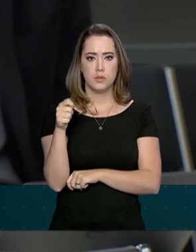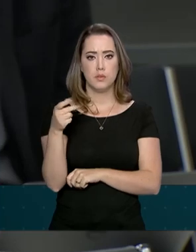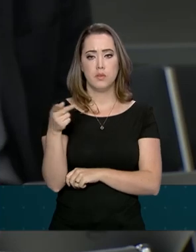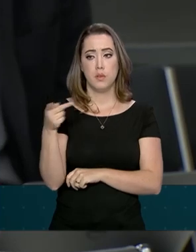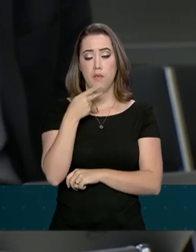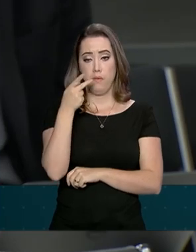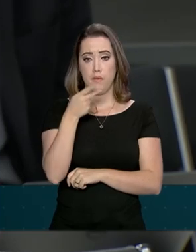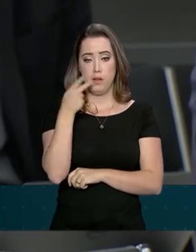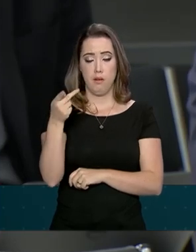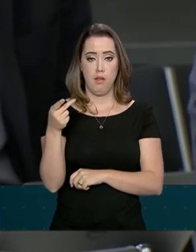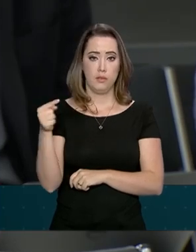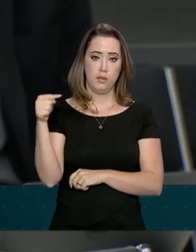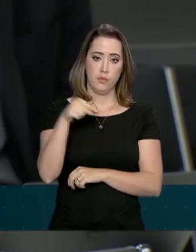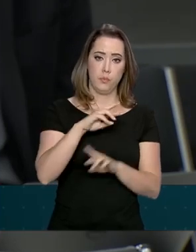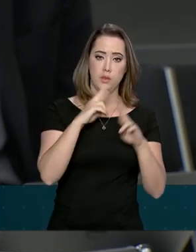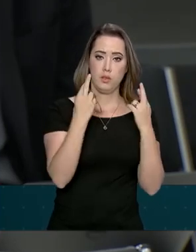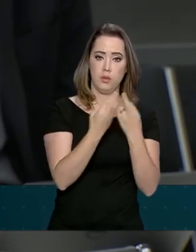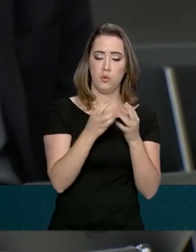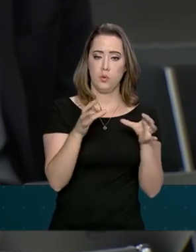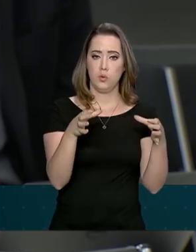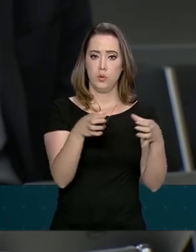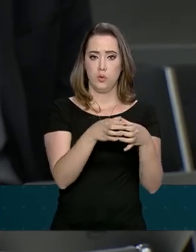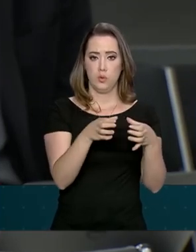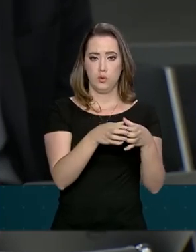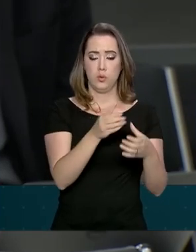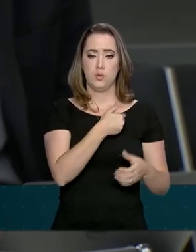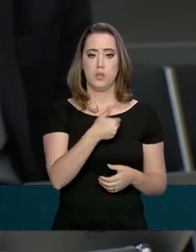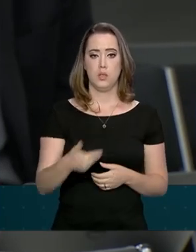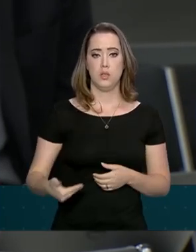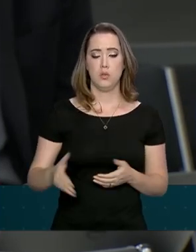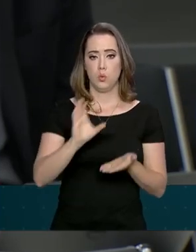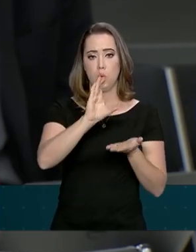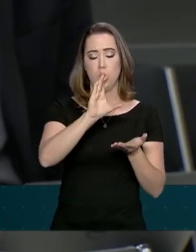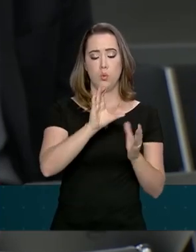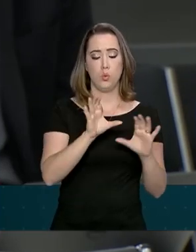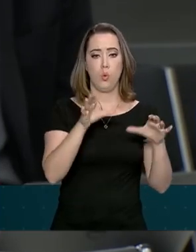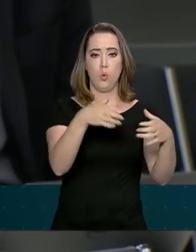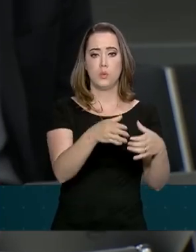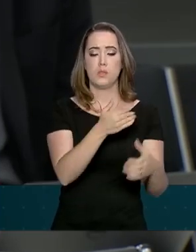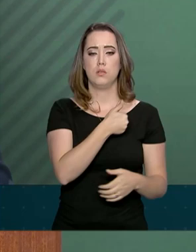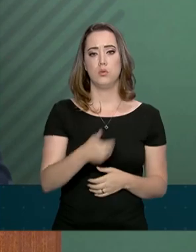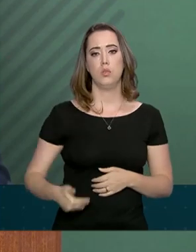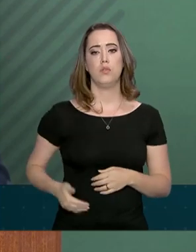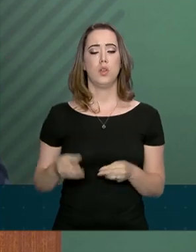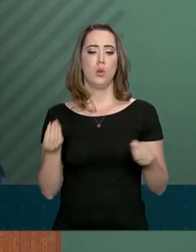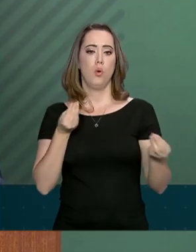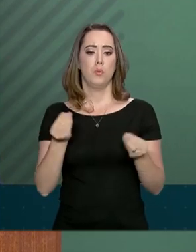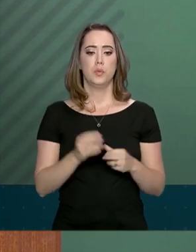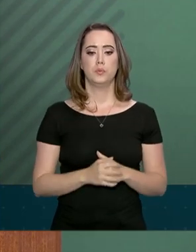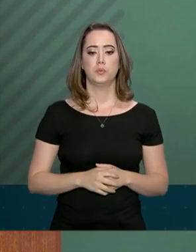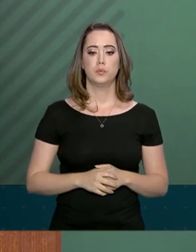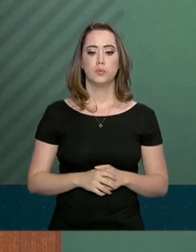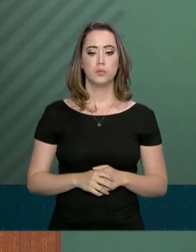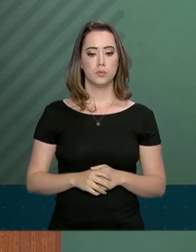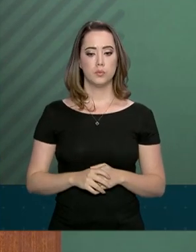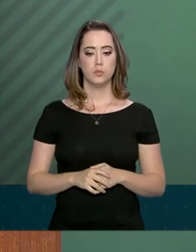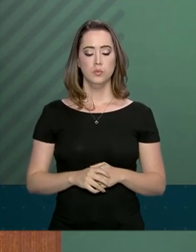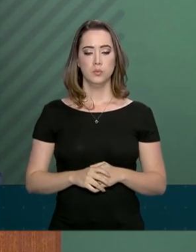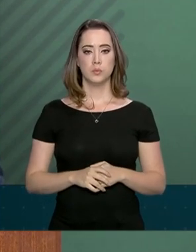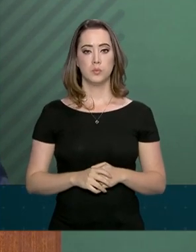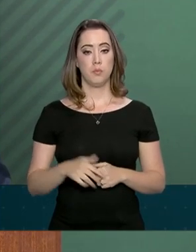tratada a reunião do conselho do governo e em que termos muito obrigado a sua segunda pergunta